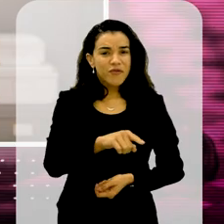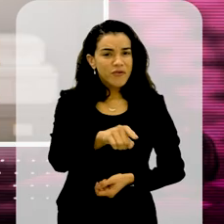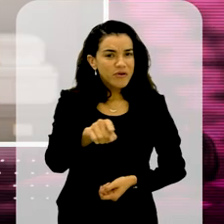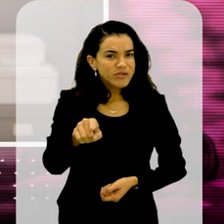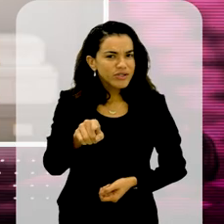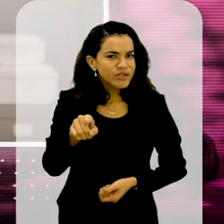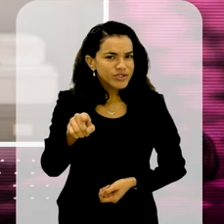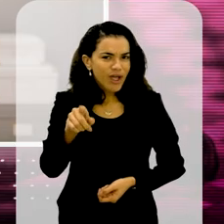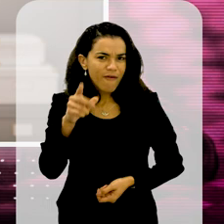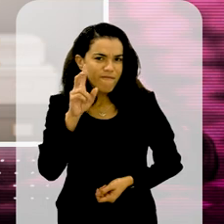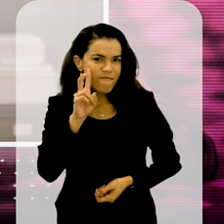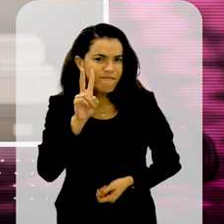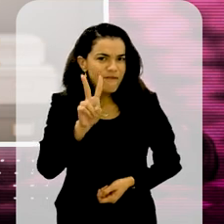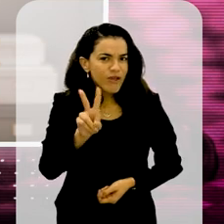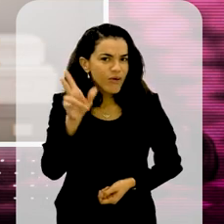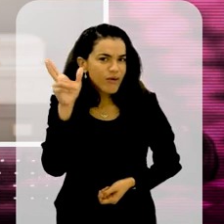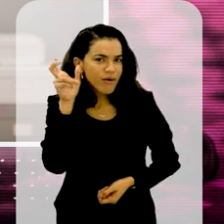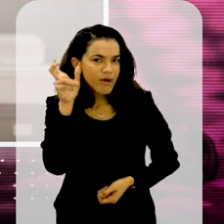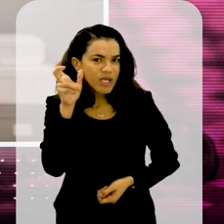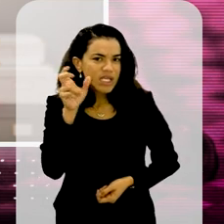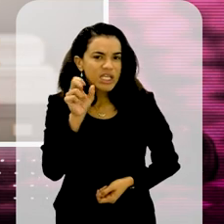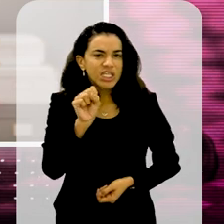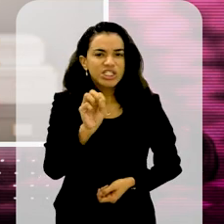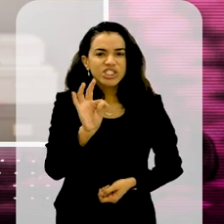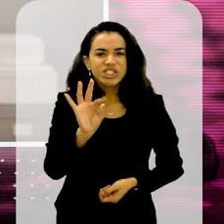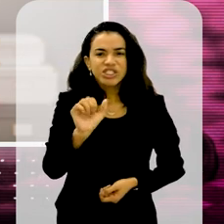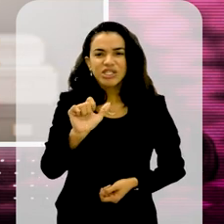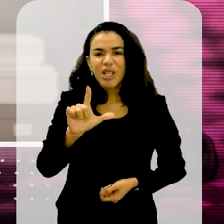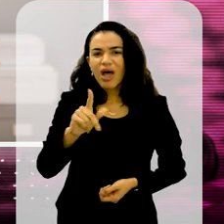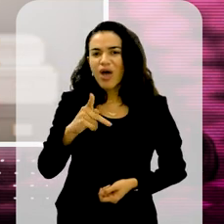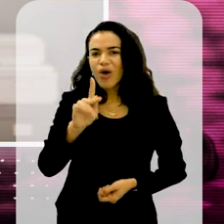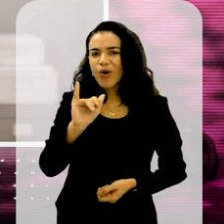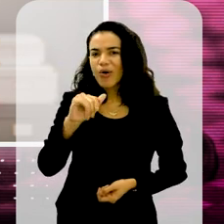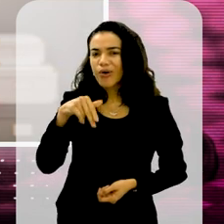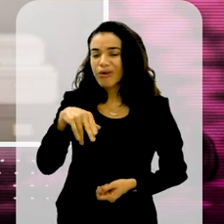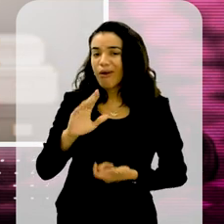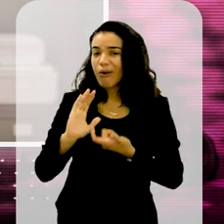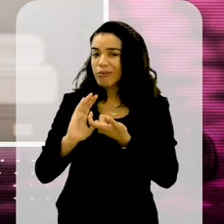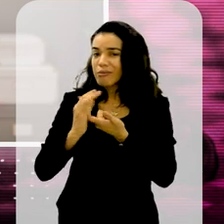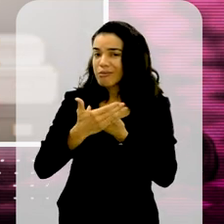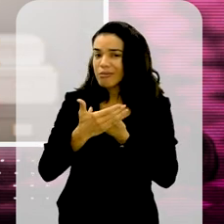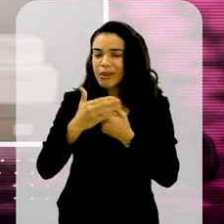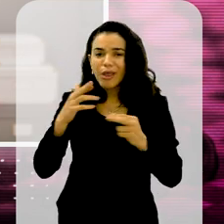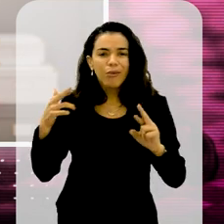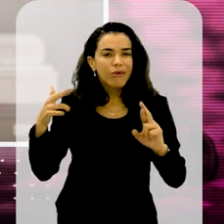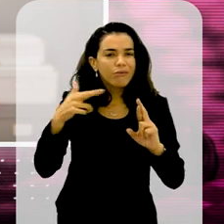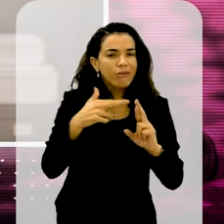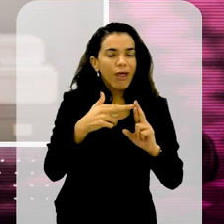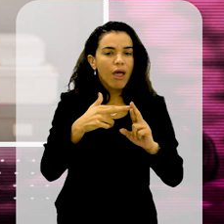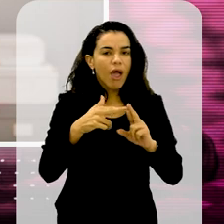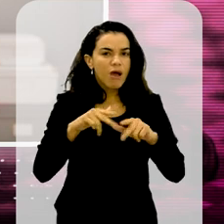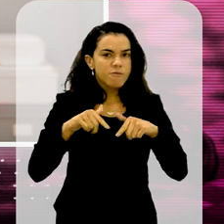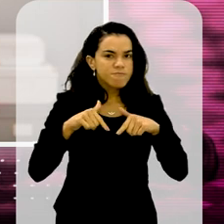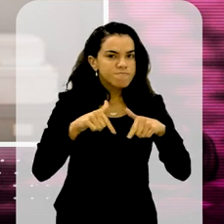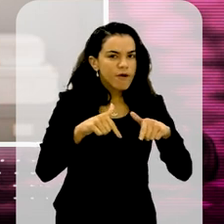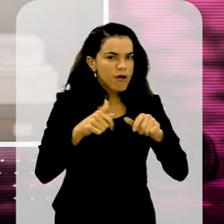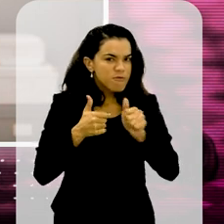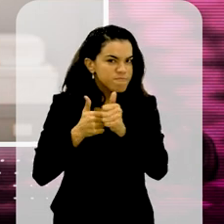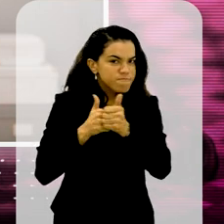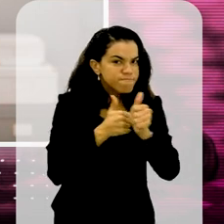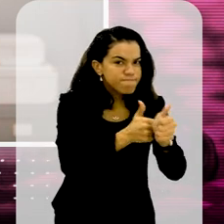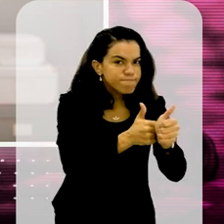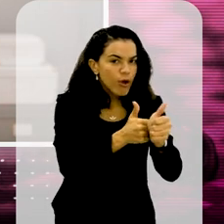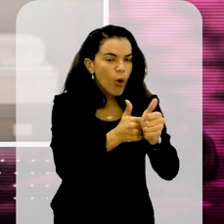Você já escutou a expressão stalking? Stalking é um termo que se refere à prática de perseguir